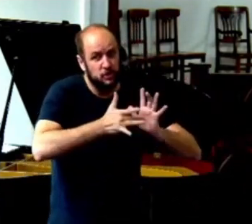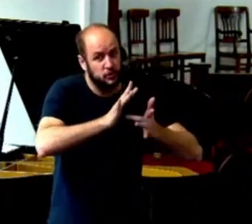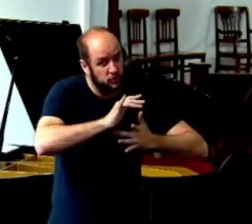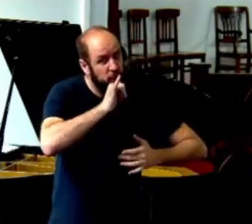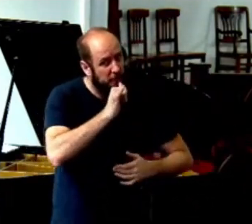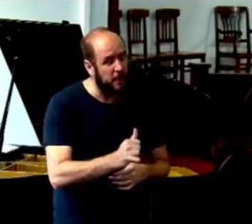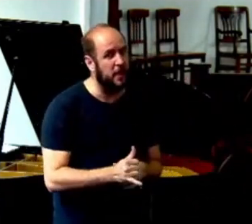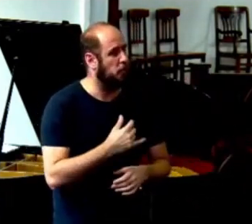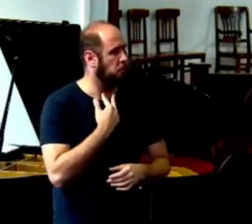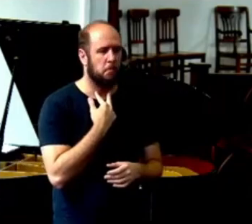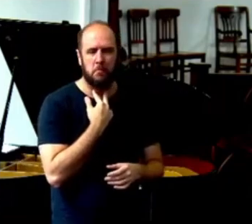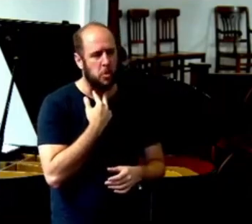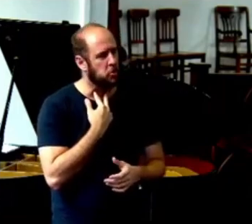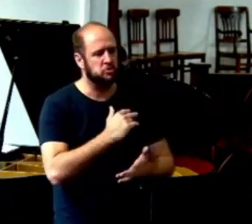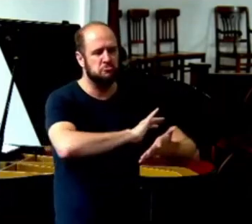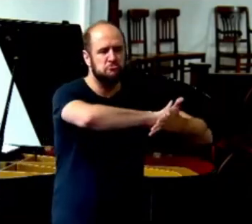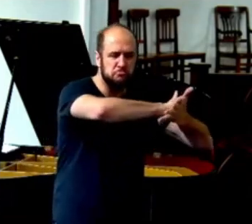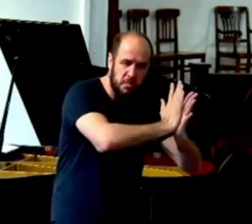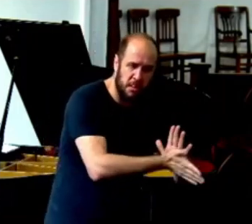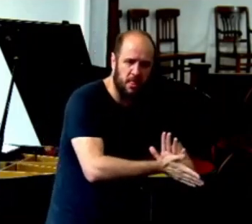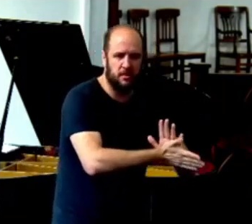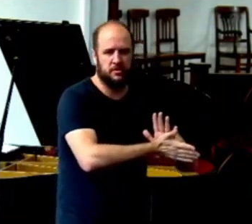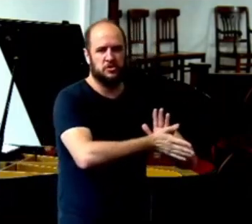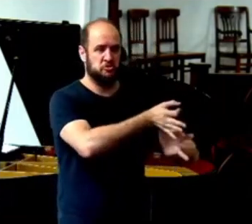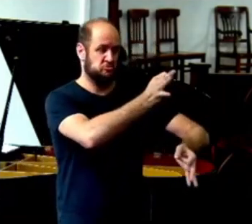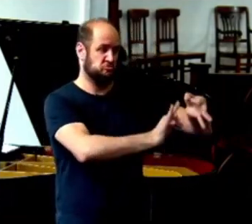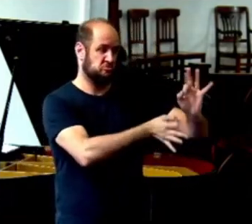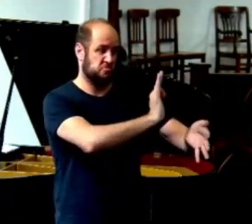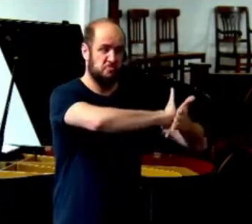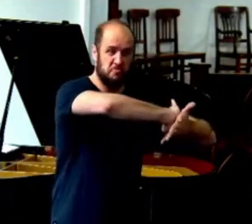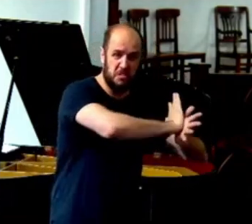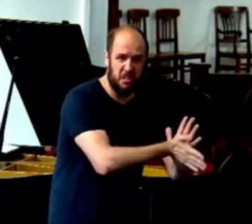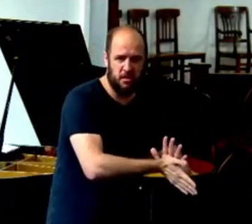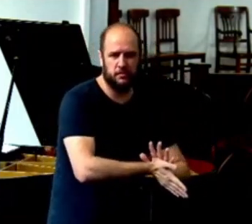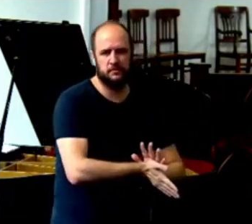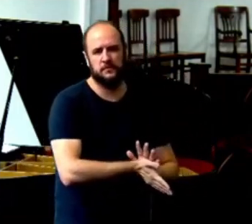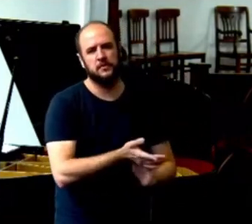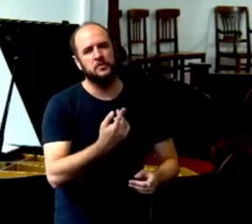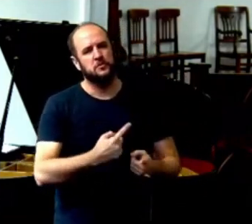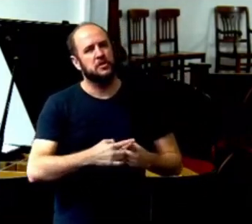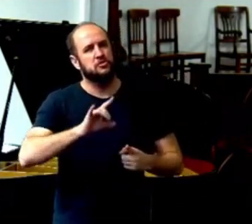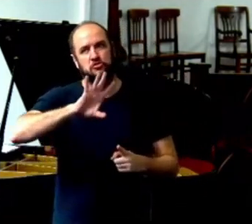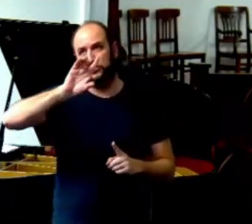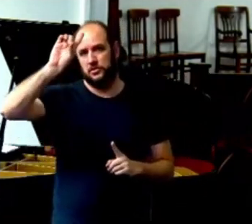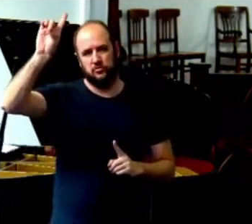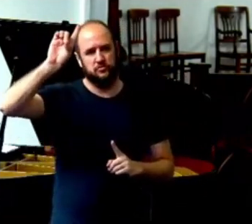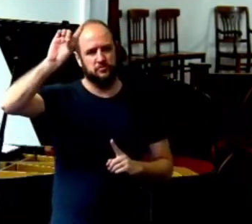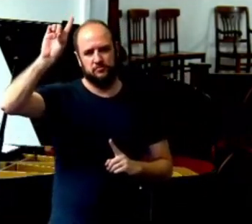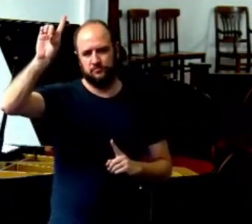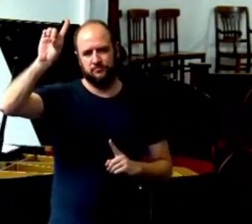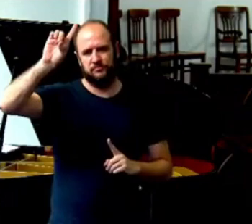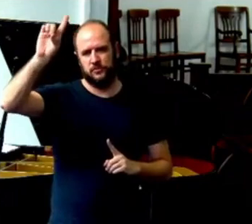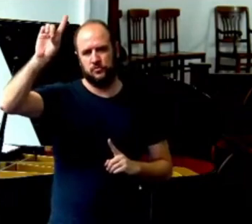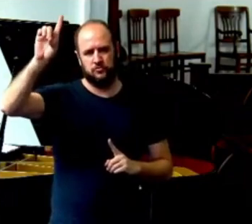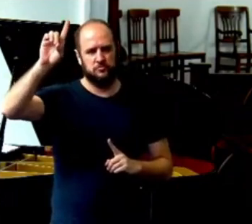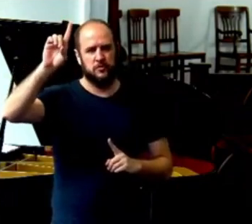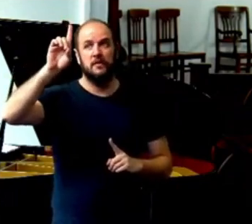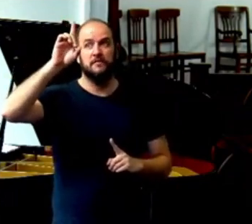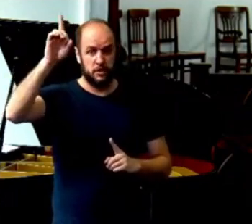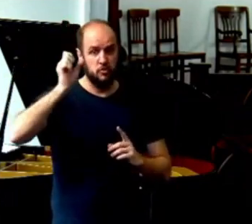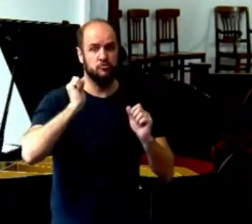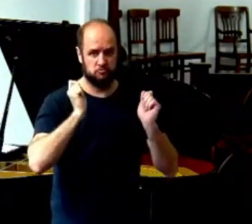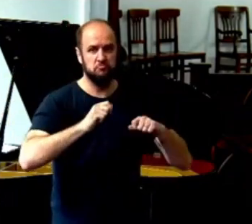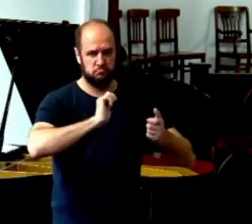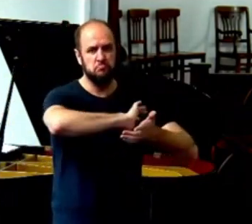Jesus condena este tipo de julgamento, pois ele é reservado somente a Deus. Só há